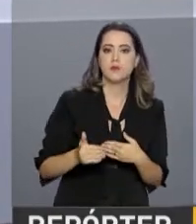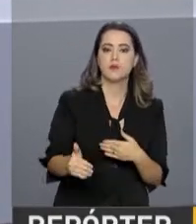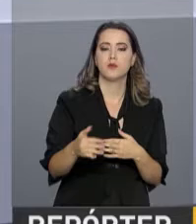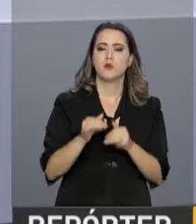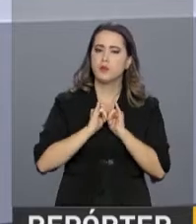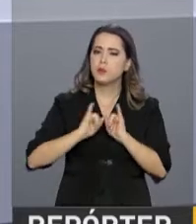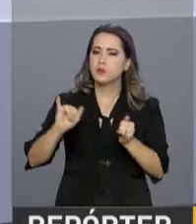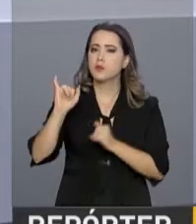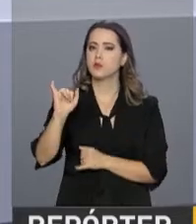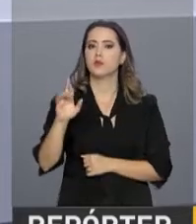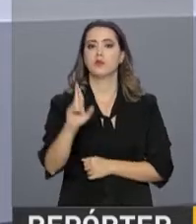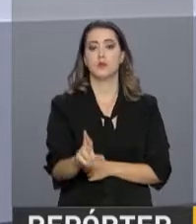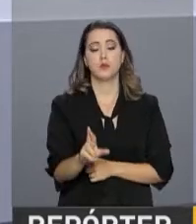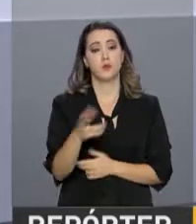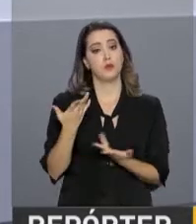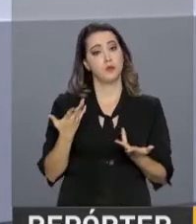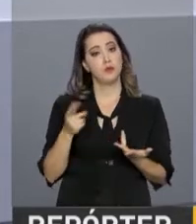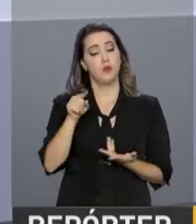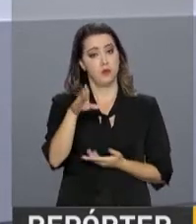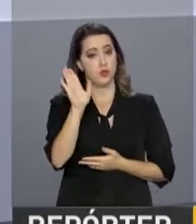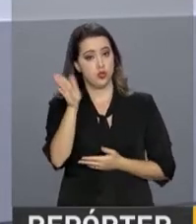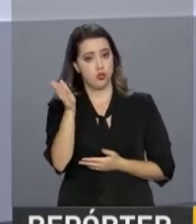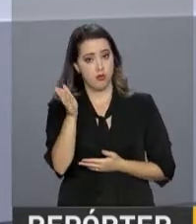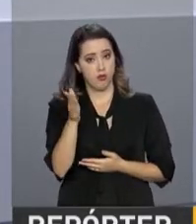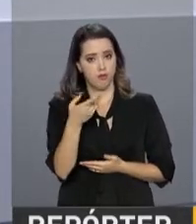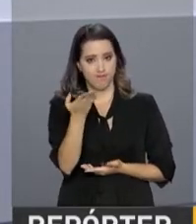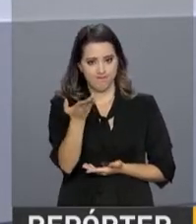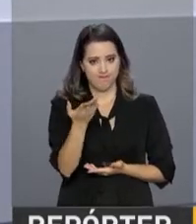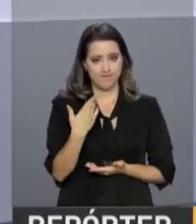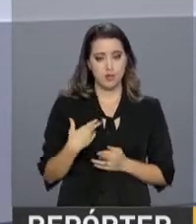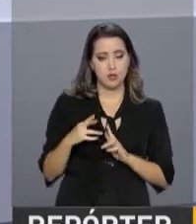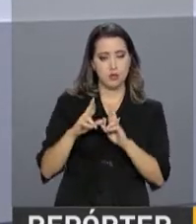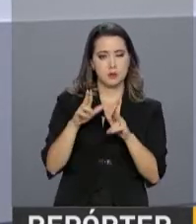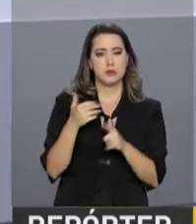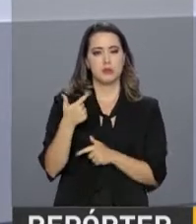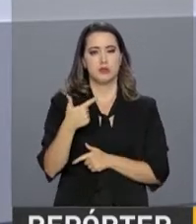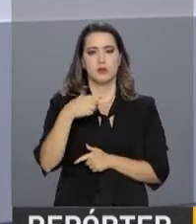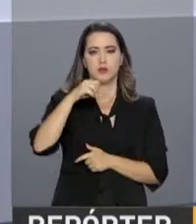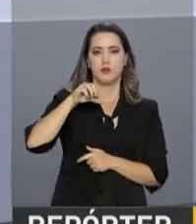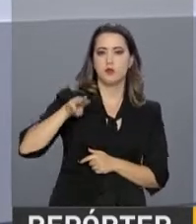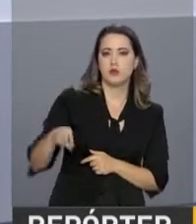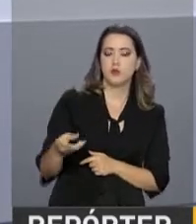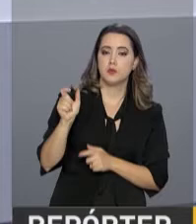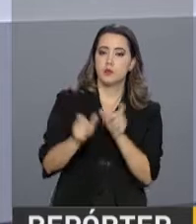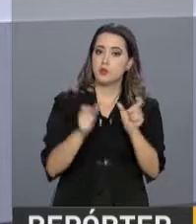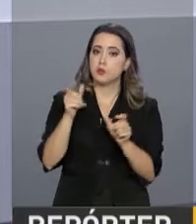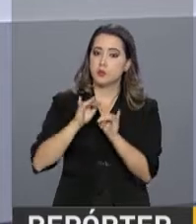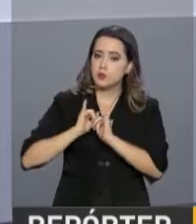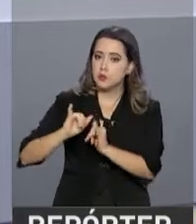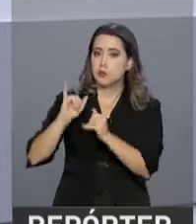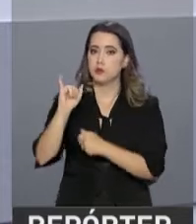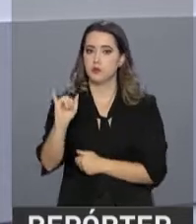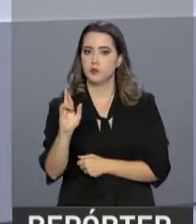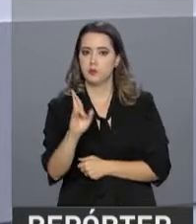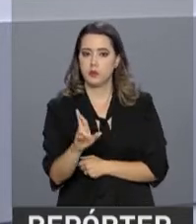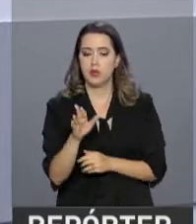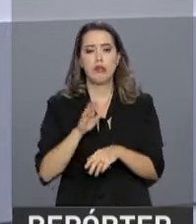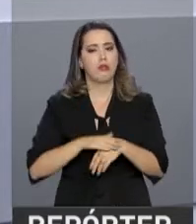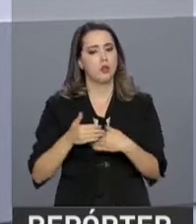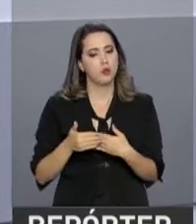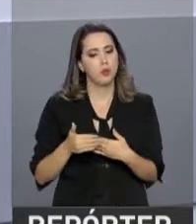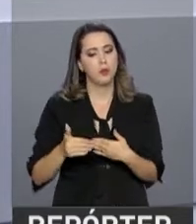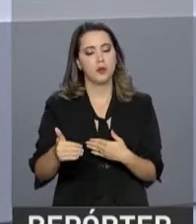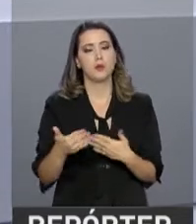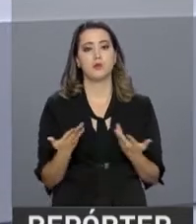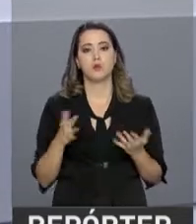fazer a declaração do imposto de renda seja fez a sua a estimativa é que quase 29 milhões de pessoas façam a entrega dentro do período